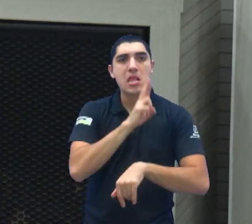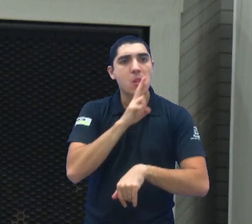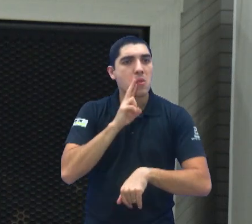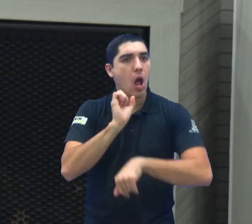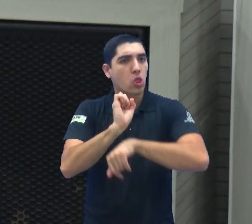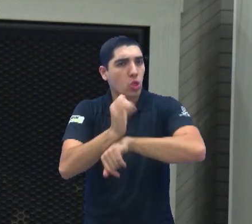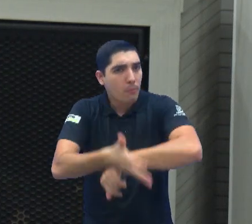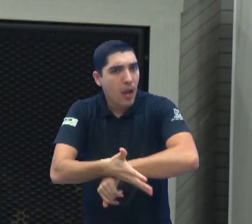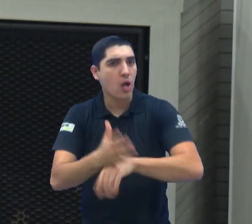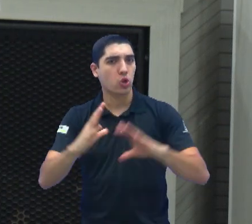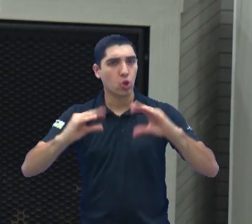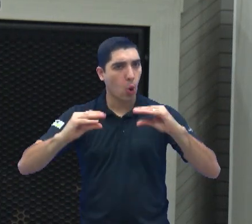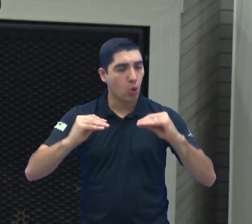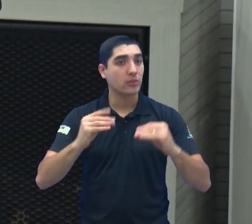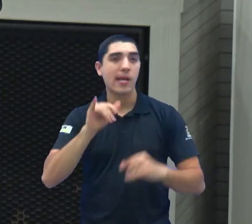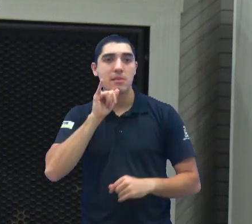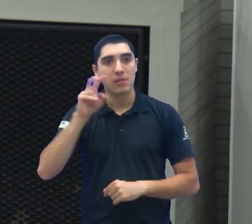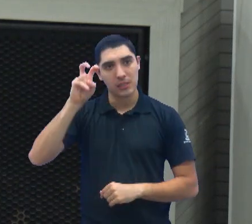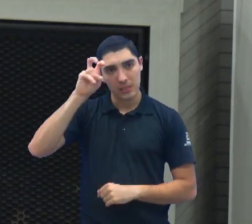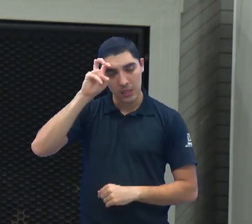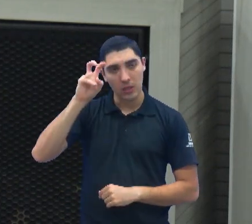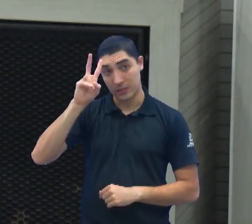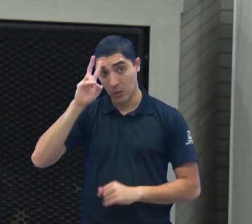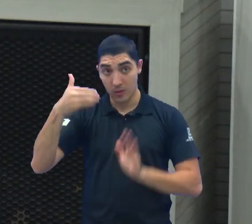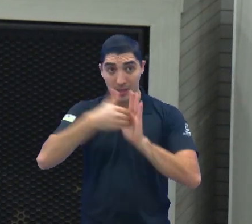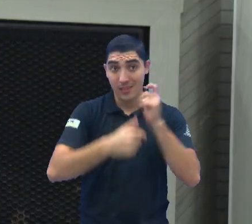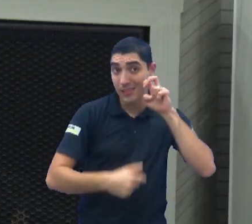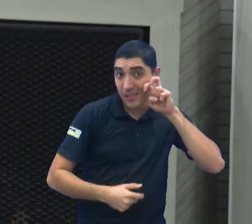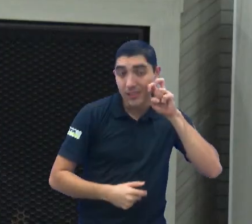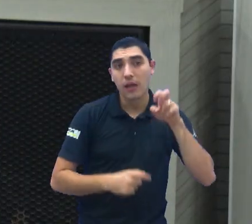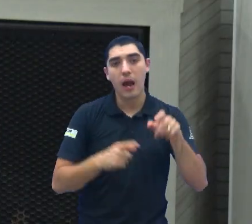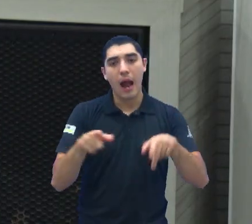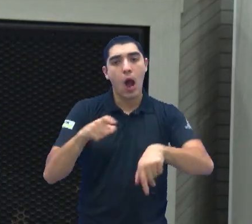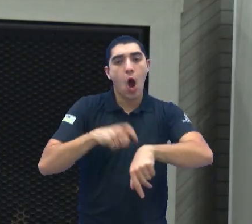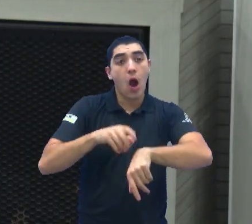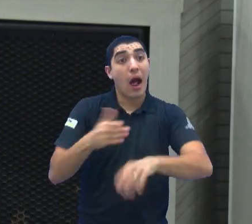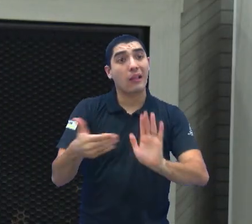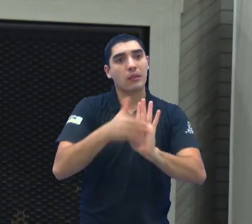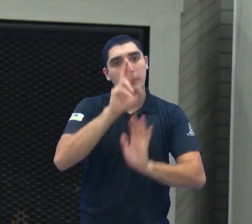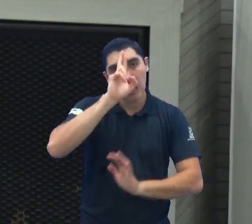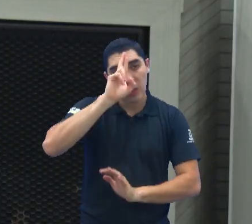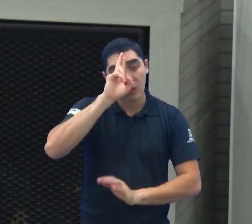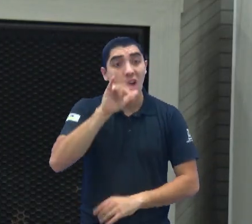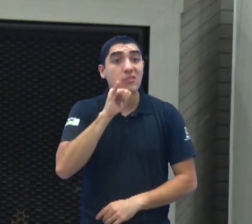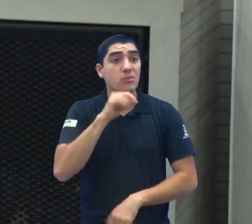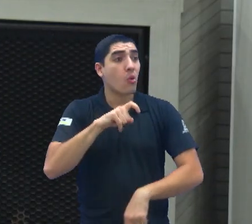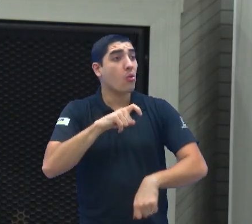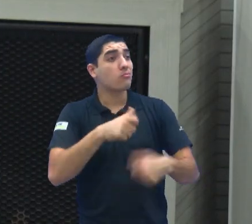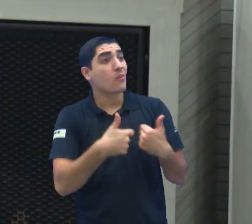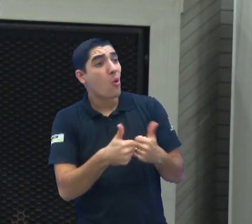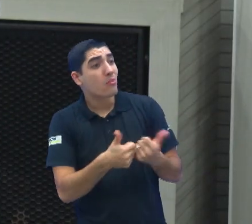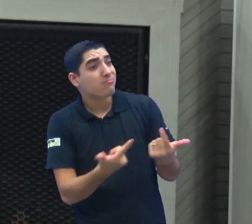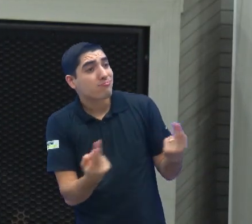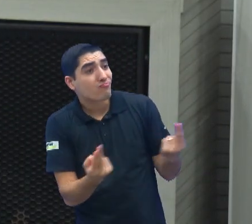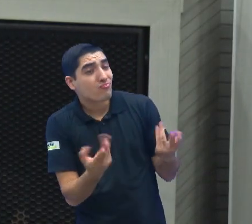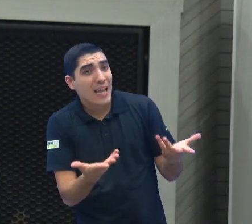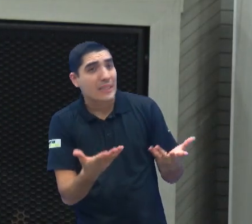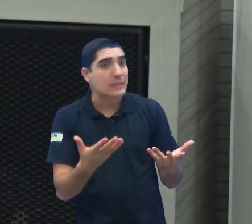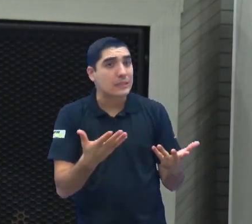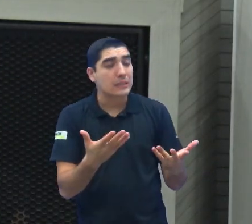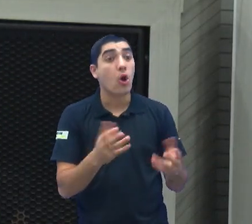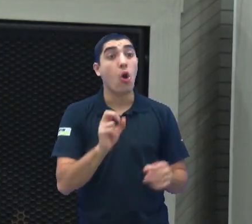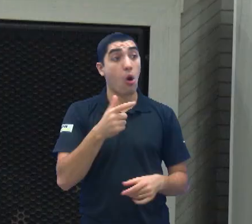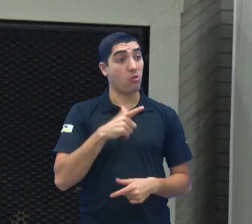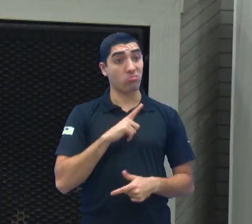segunda a quinta, sexta, sábado, que é o maior movimento, precisa ir até meia-noite. E aí, não tendo uma linha estendida, ou 24